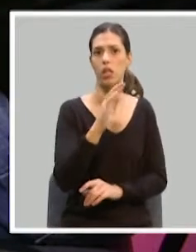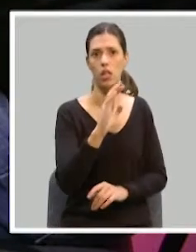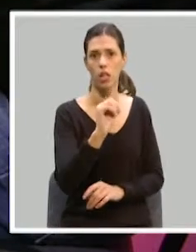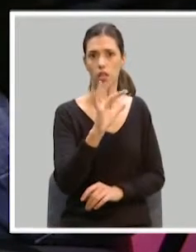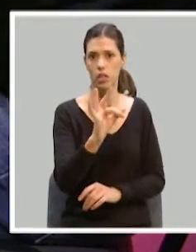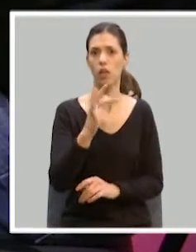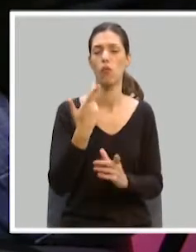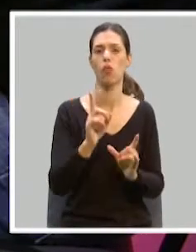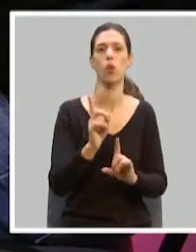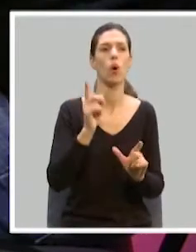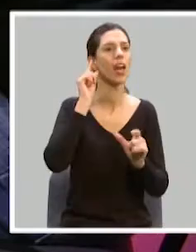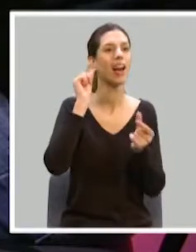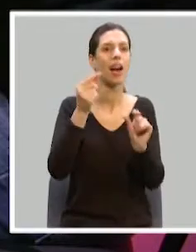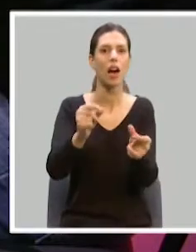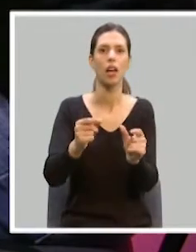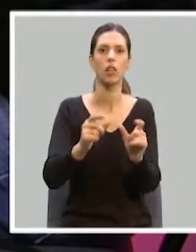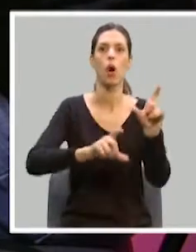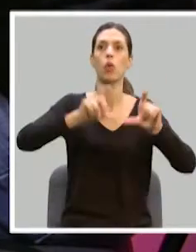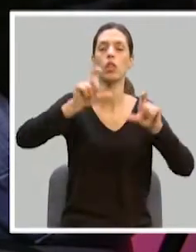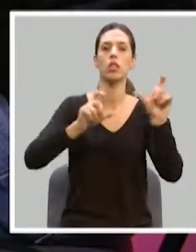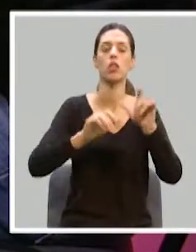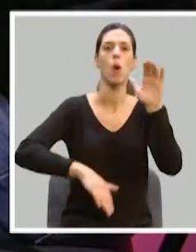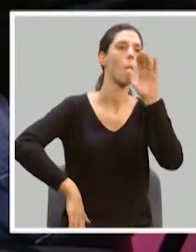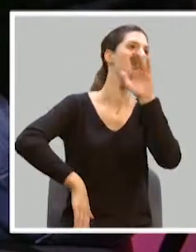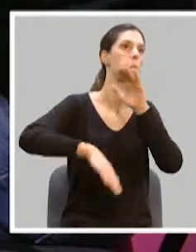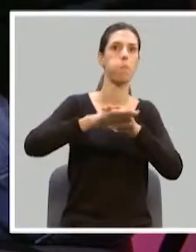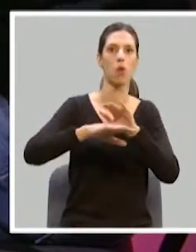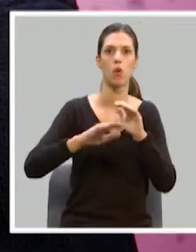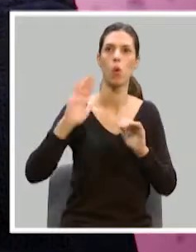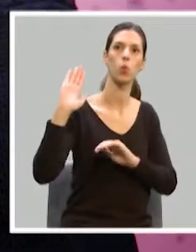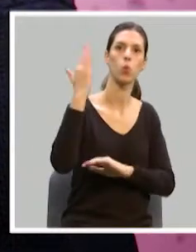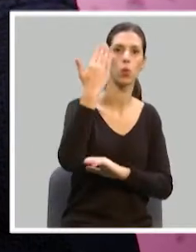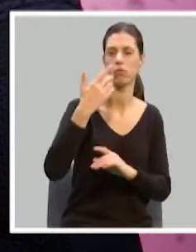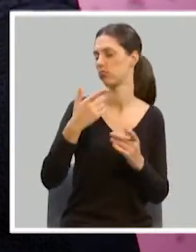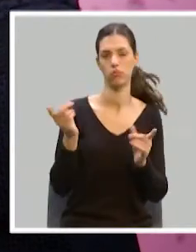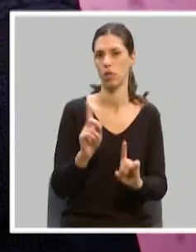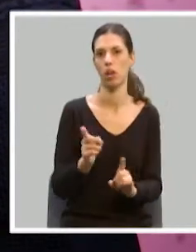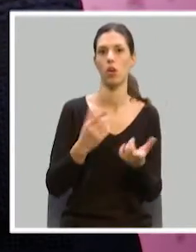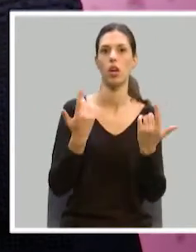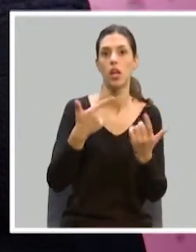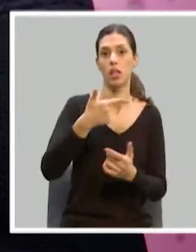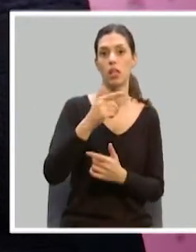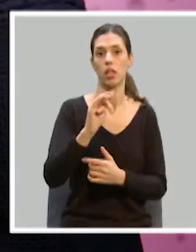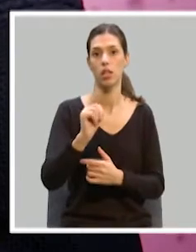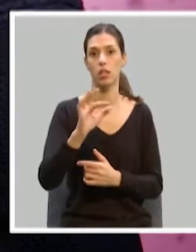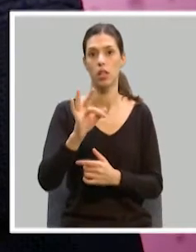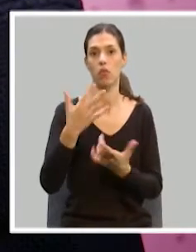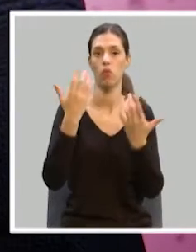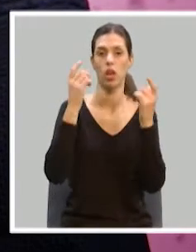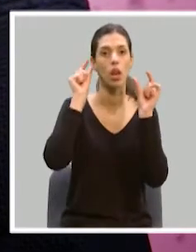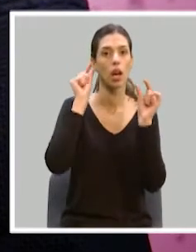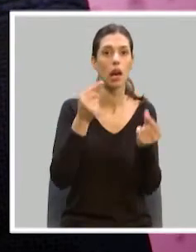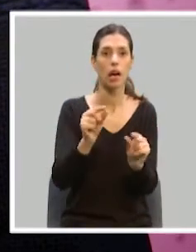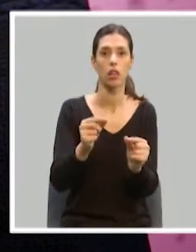ser que não é uma rádio nunca foi uma rádio para ter grandes audiências para ser a rádio mais ouvida em Portugal é uma raça em rádios de